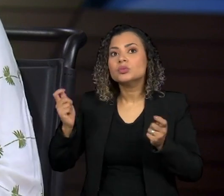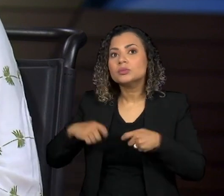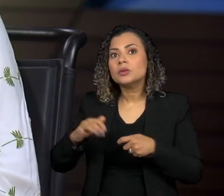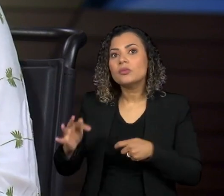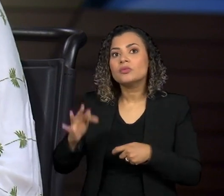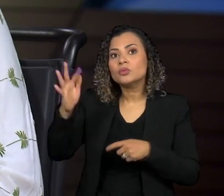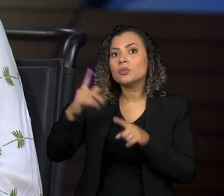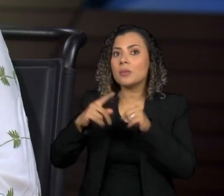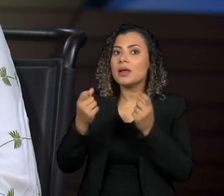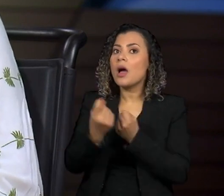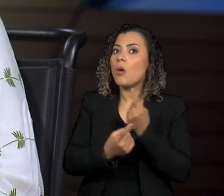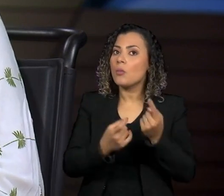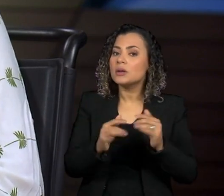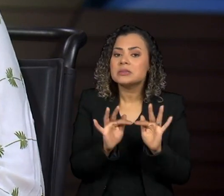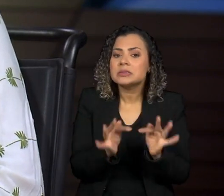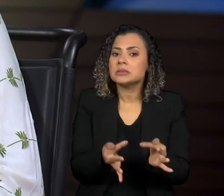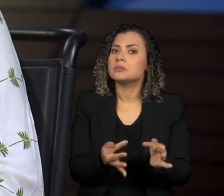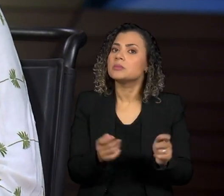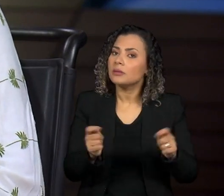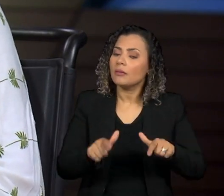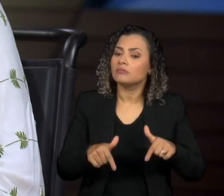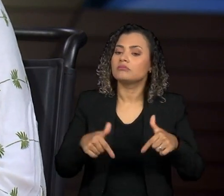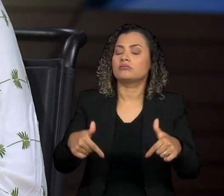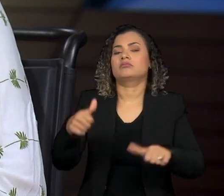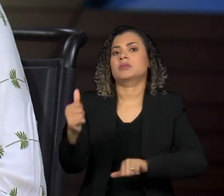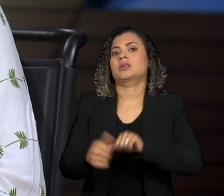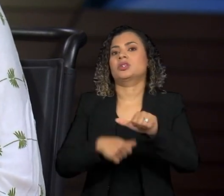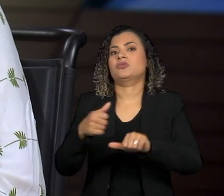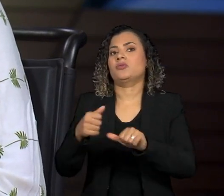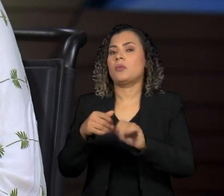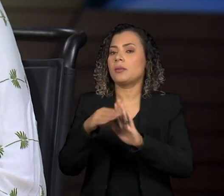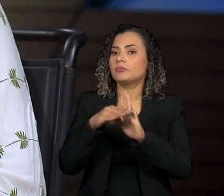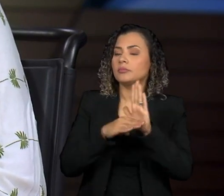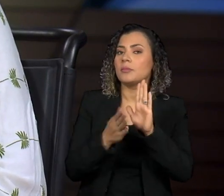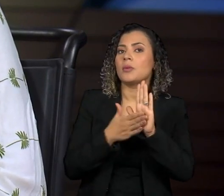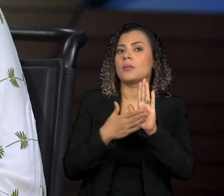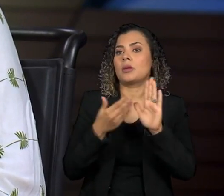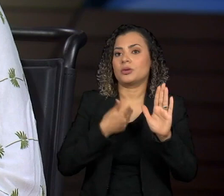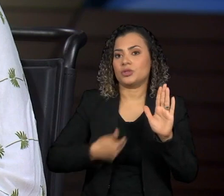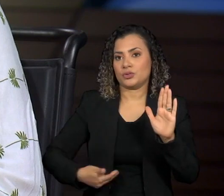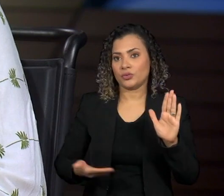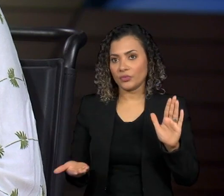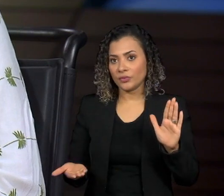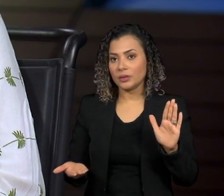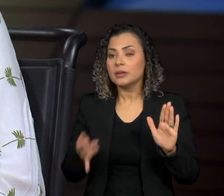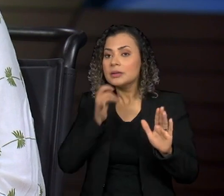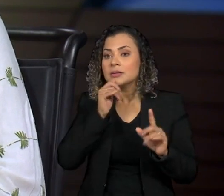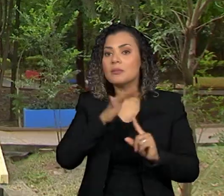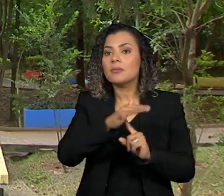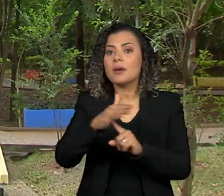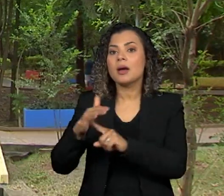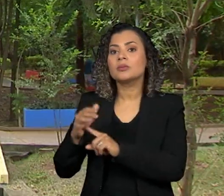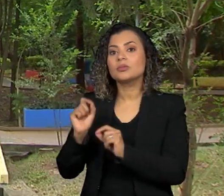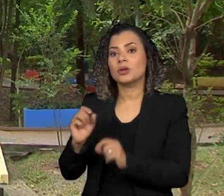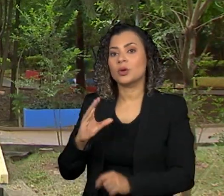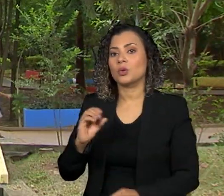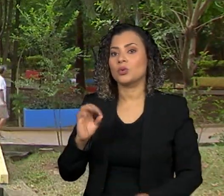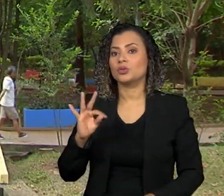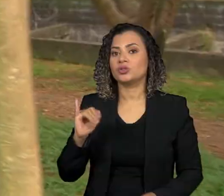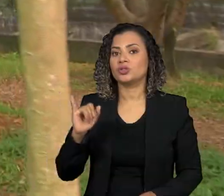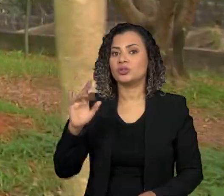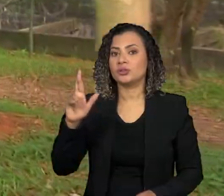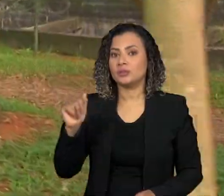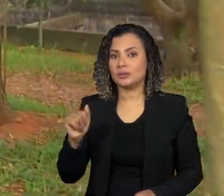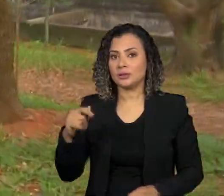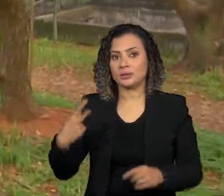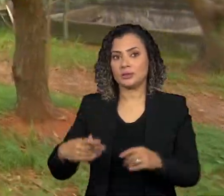vezes elas vêm de baixo e transformam em política pública. Eu acho que isso que é interessante, né? Se a gente pensar ali no Parque Ticoatira, hoje foi o primeiro parque linear de